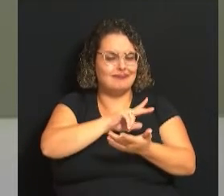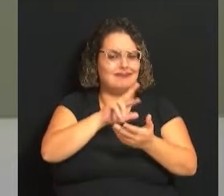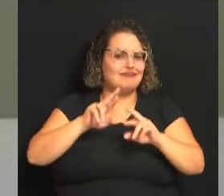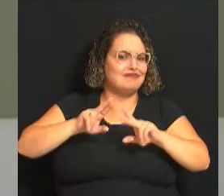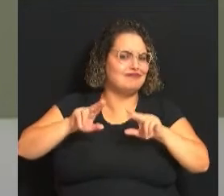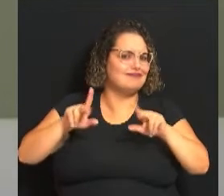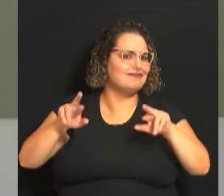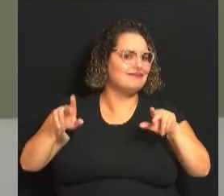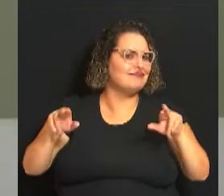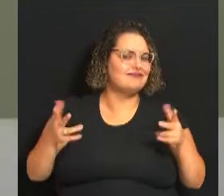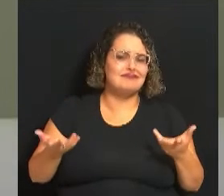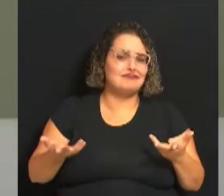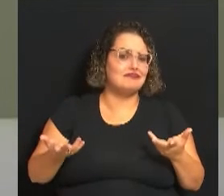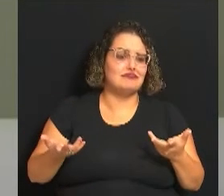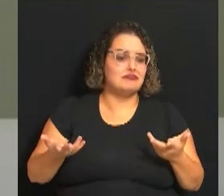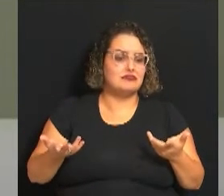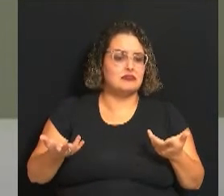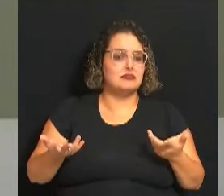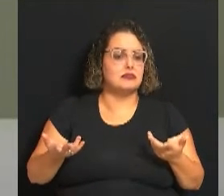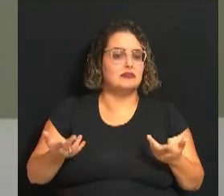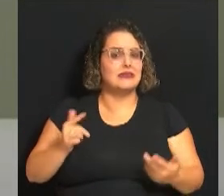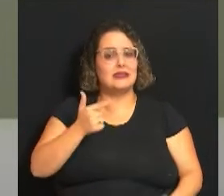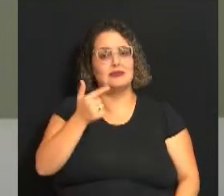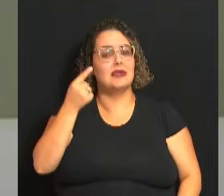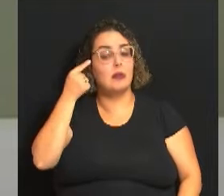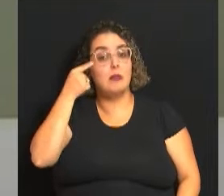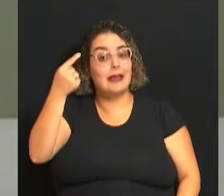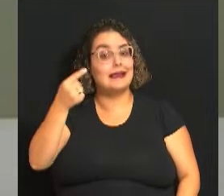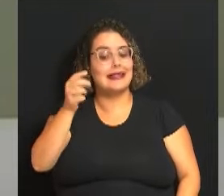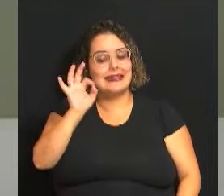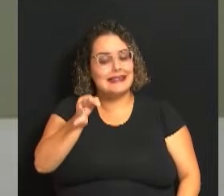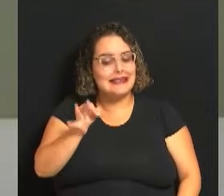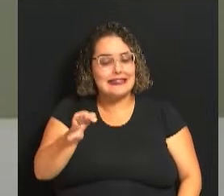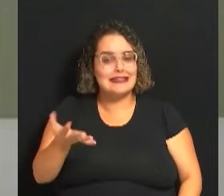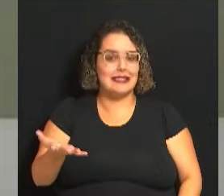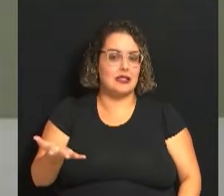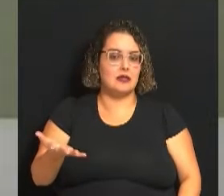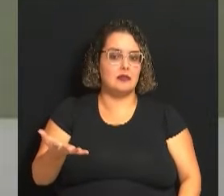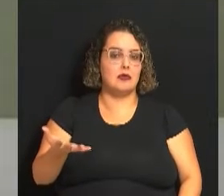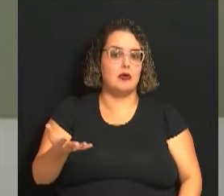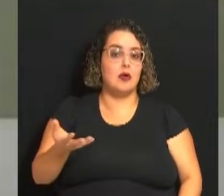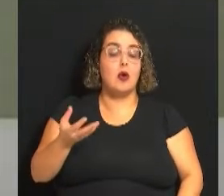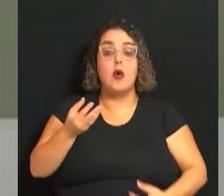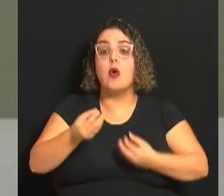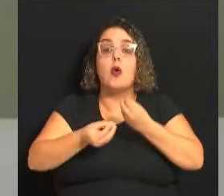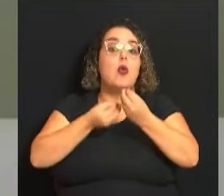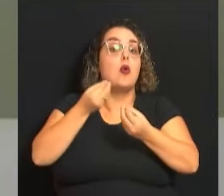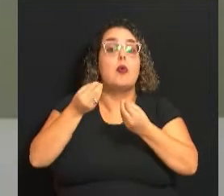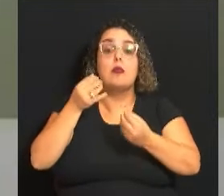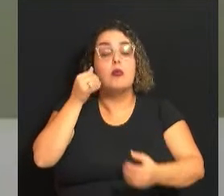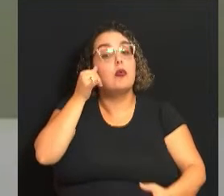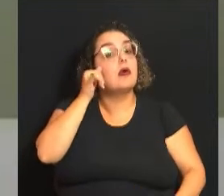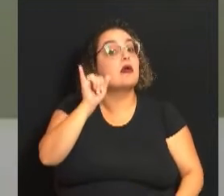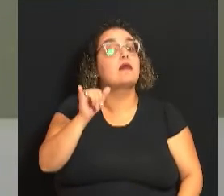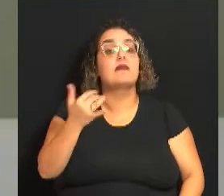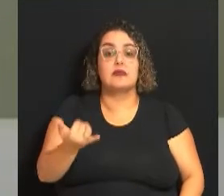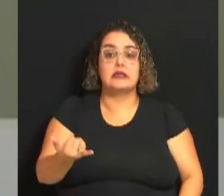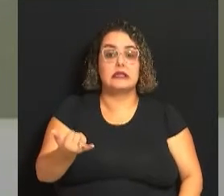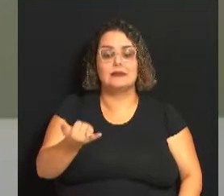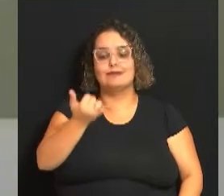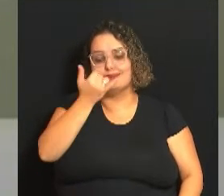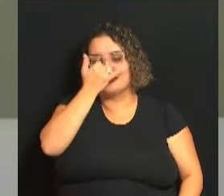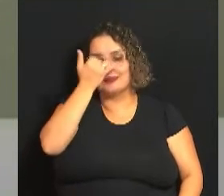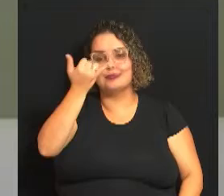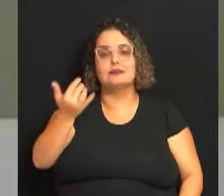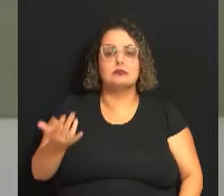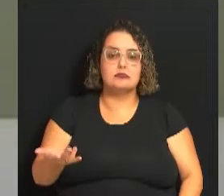tem uma ideia de como prevenir essa doença, quais são os fatores de risco,